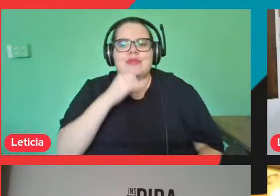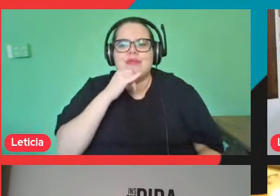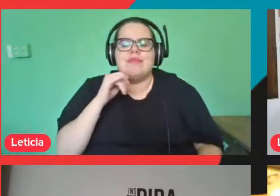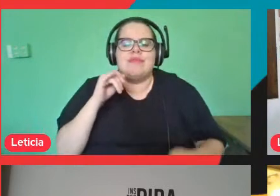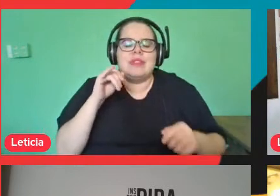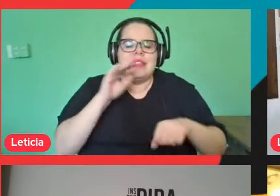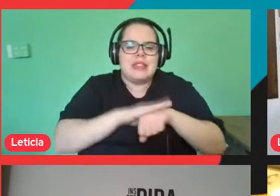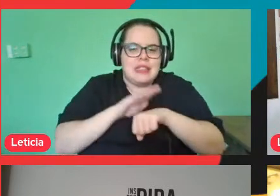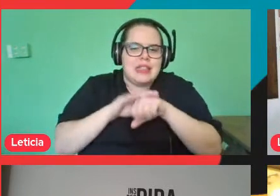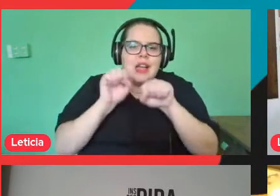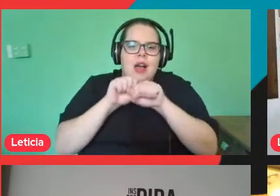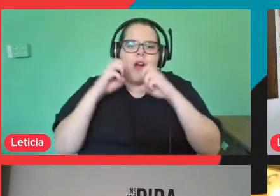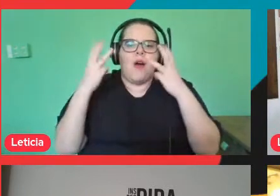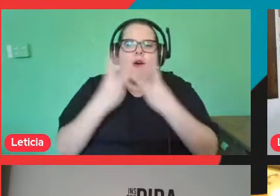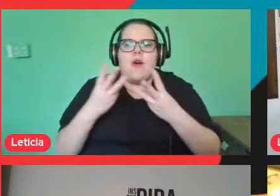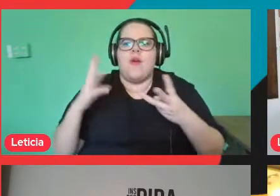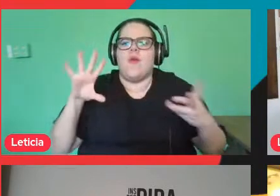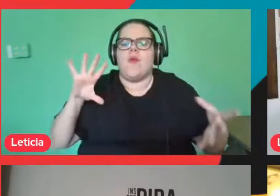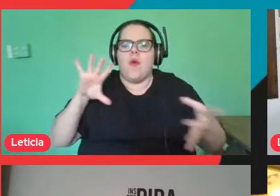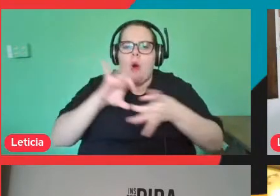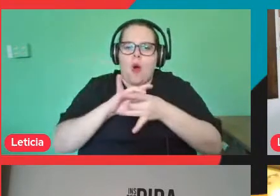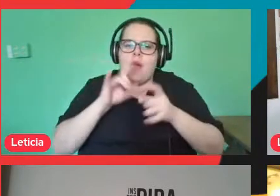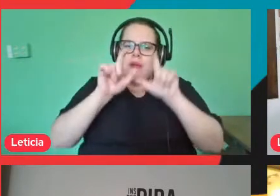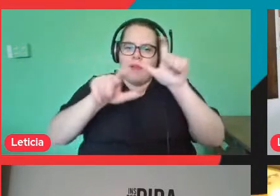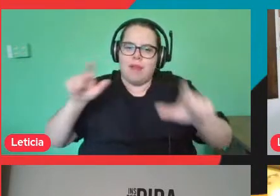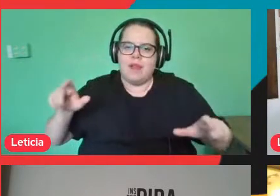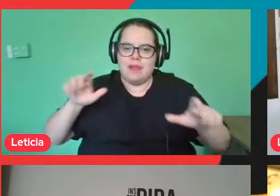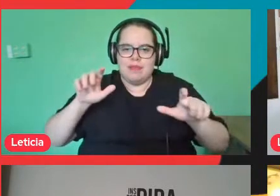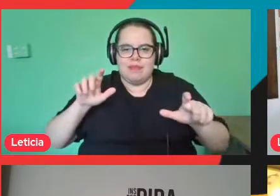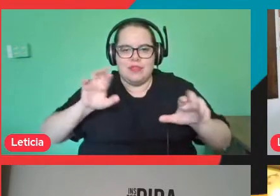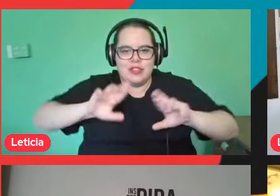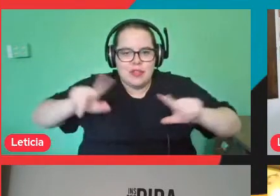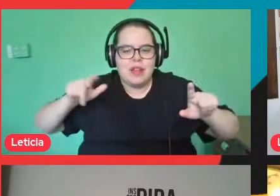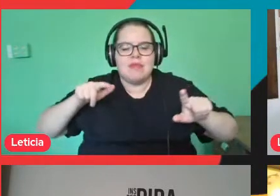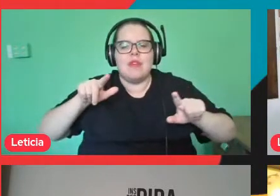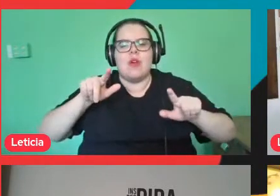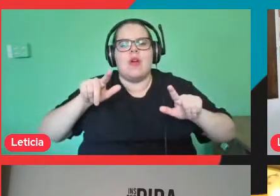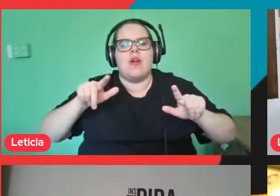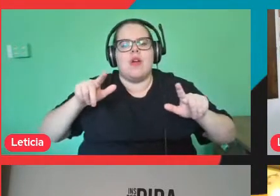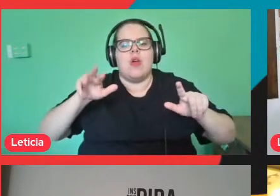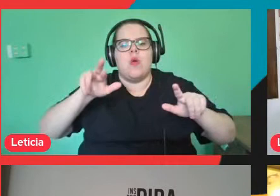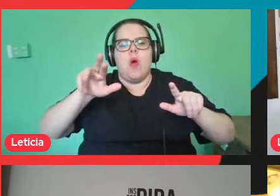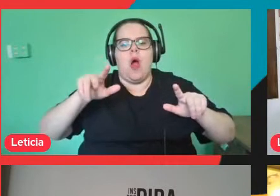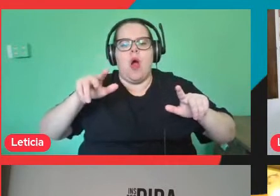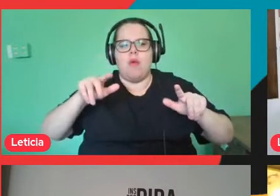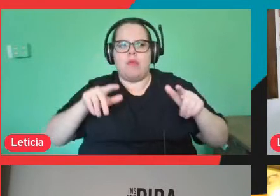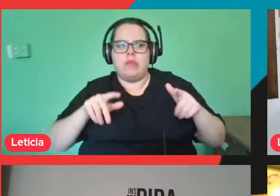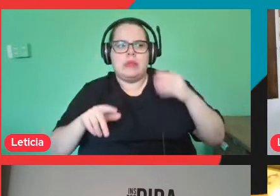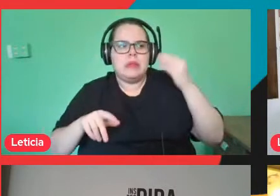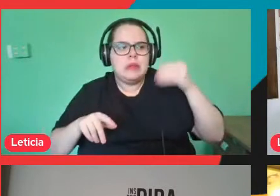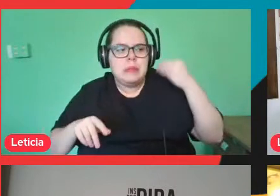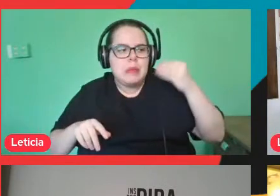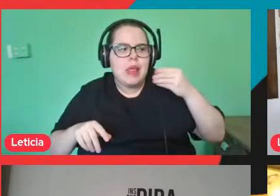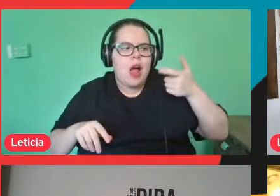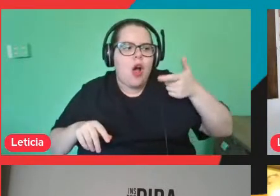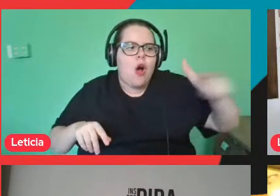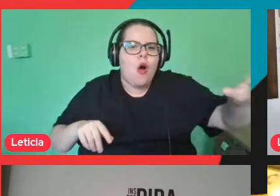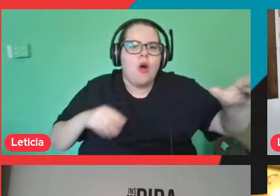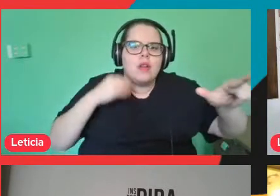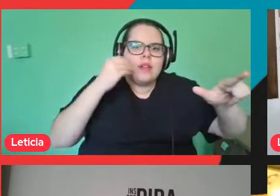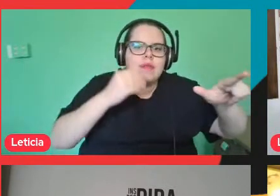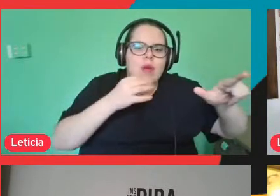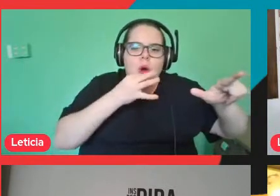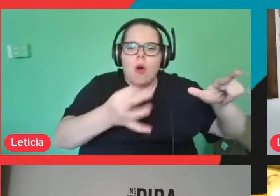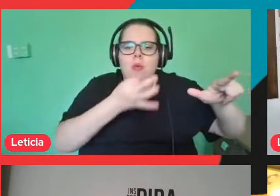workshop, você se conecta com pessoas diferentes, então você acaba meio que vestindo os calçados dos outros e entendendo